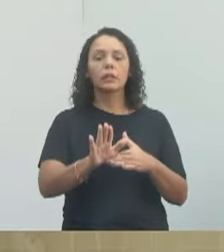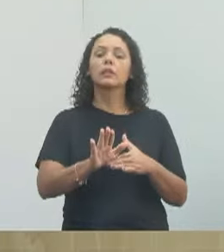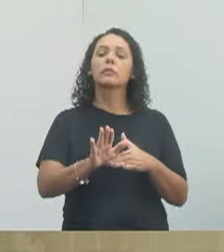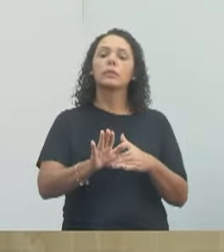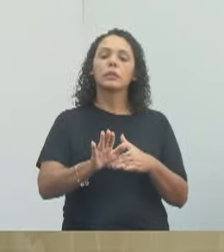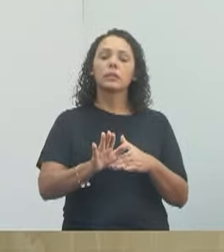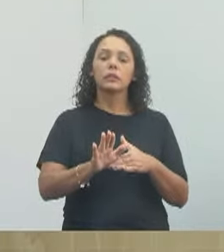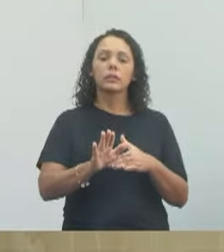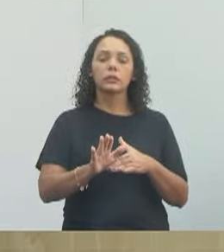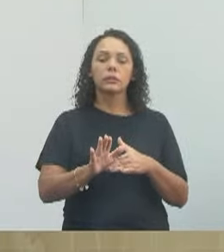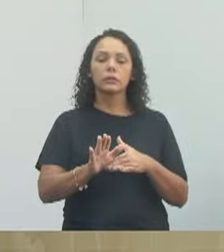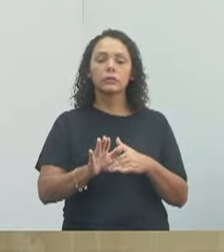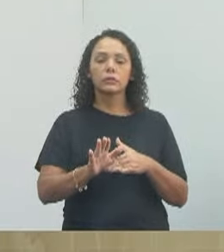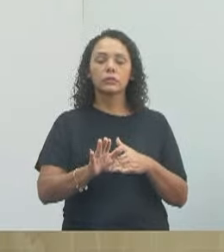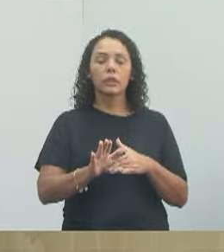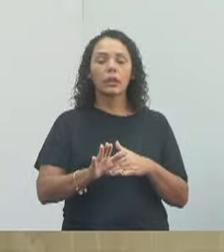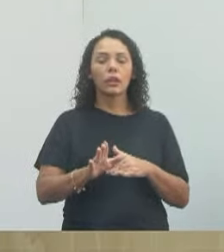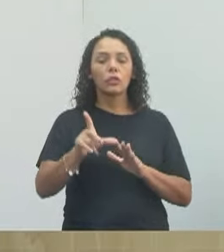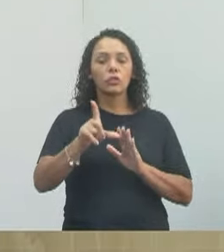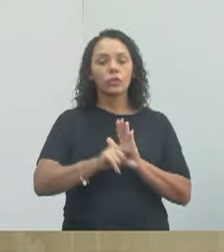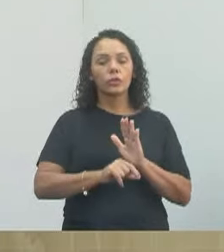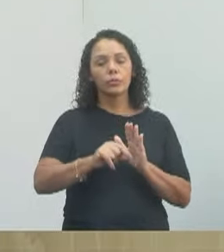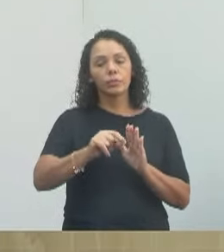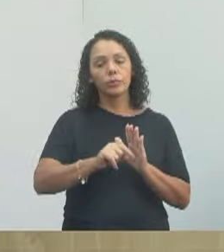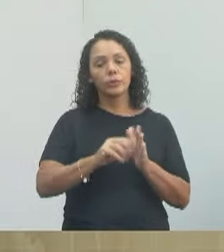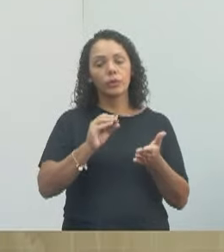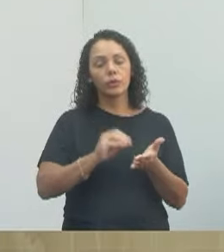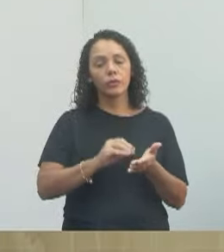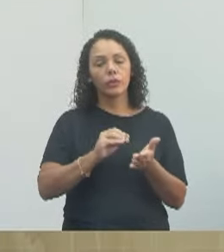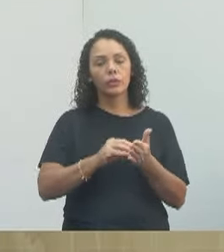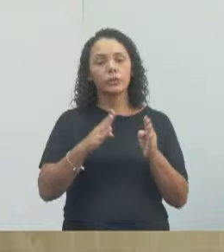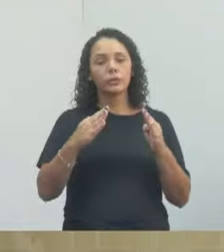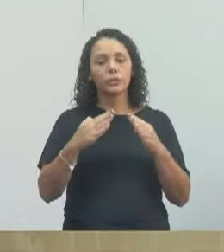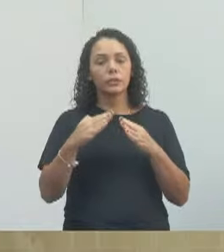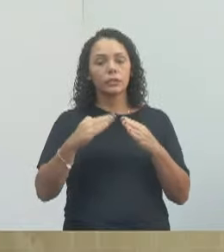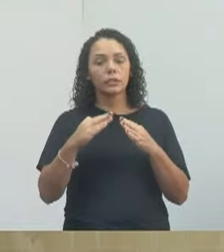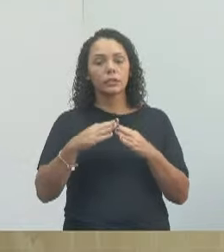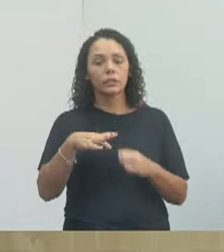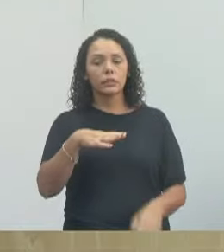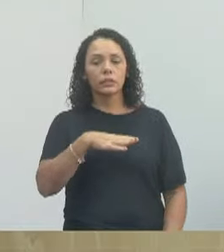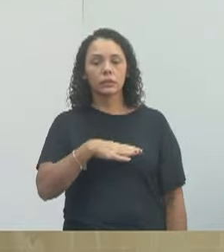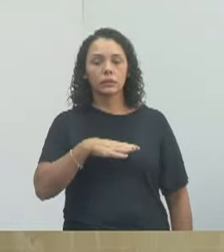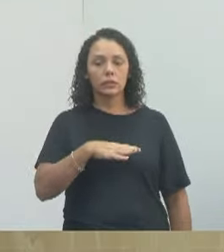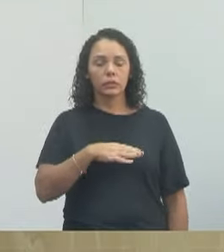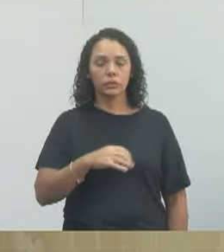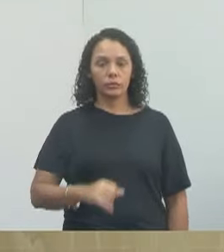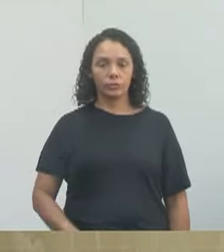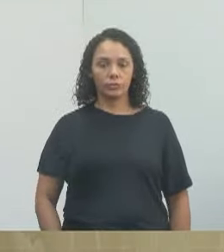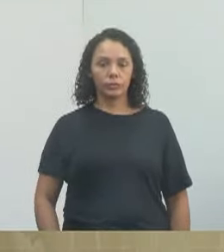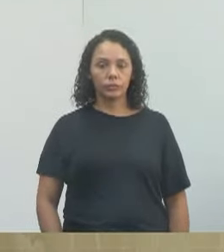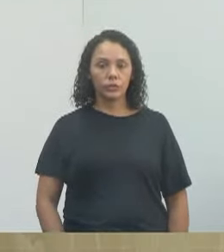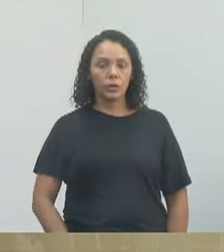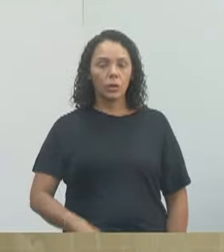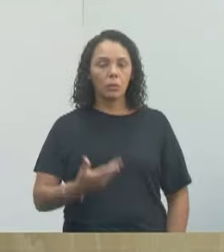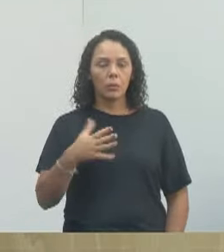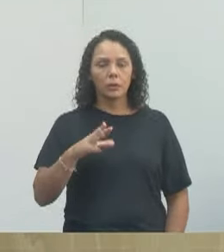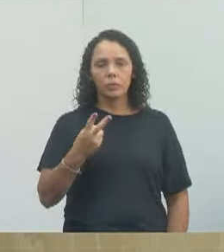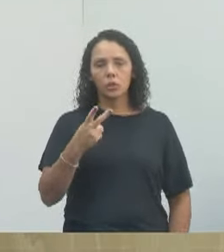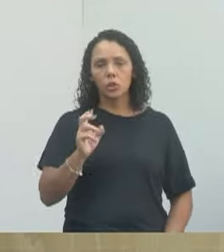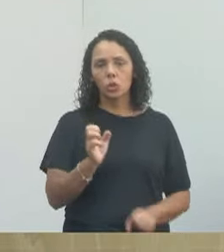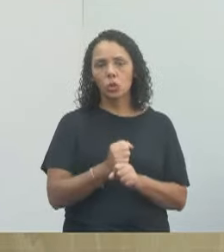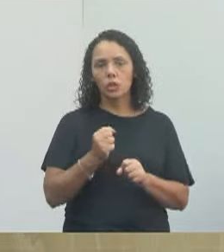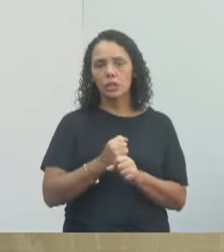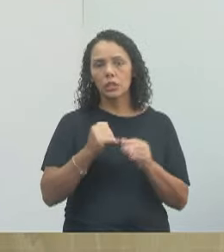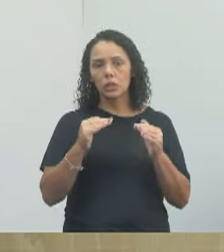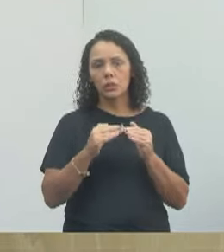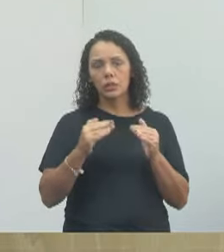necessidades habitacionais mais críticas da cidade a previsão é de que em até 2 anos seja entregu as